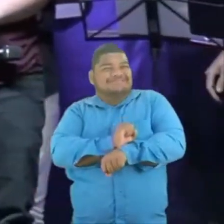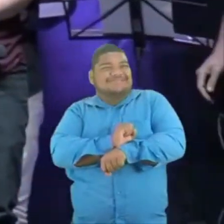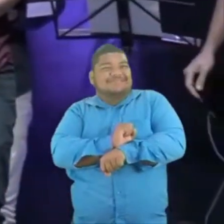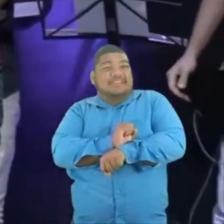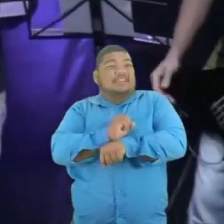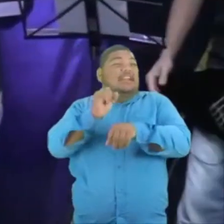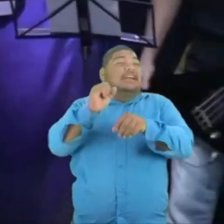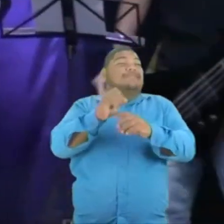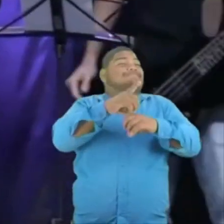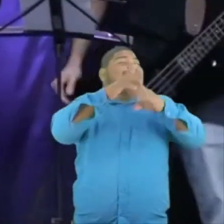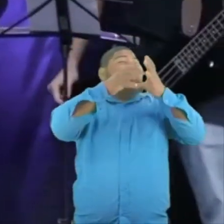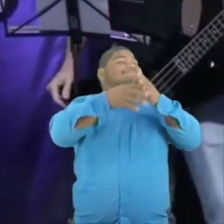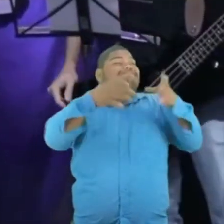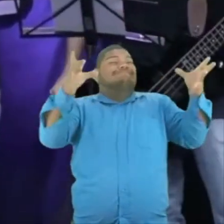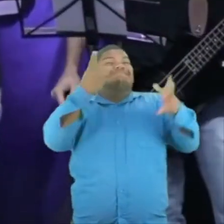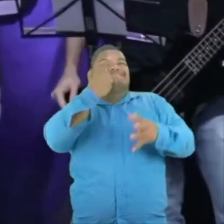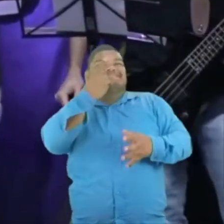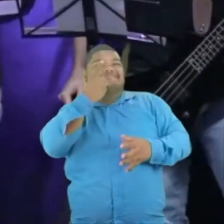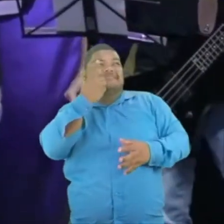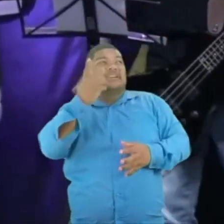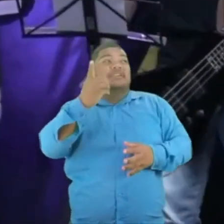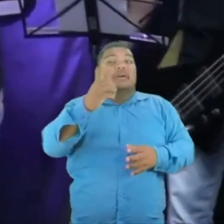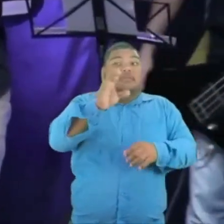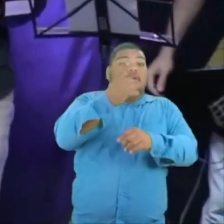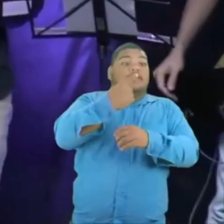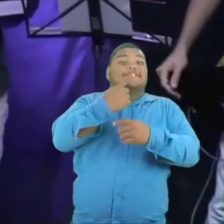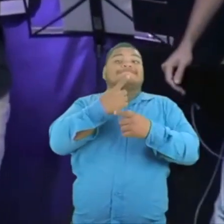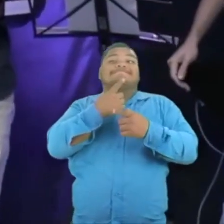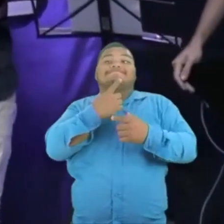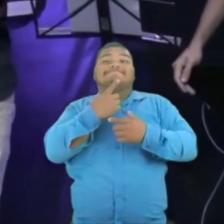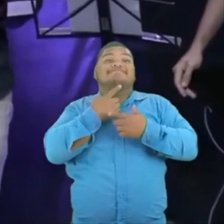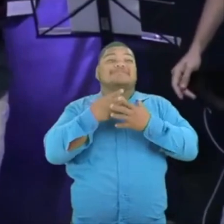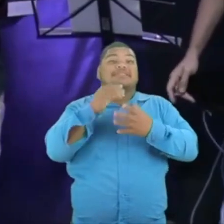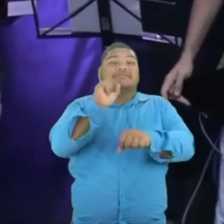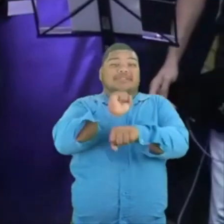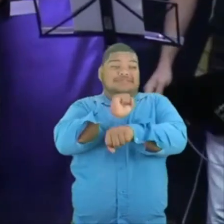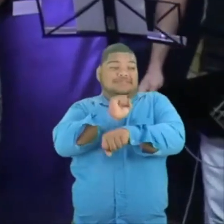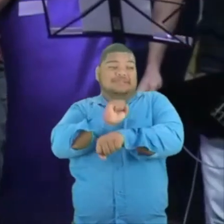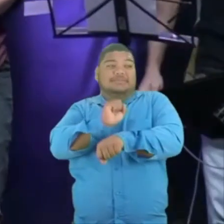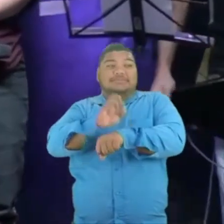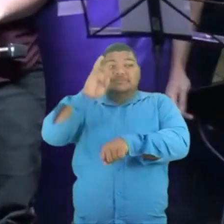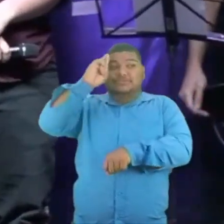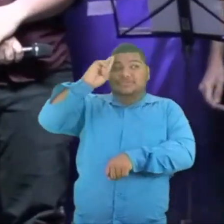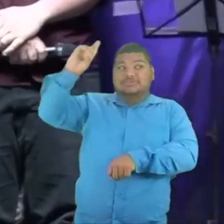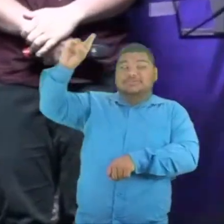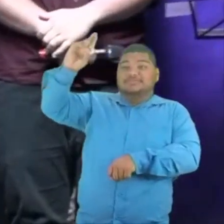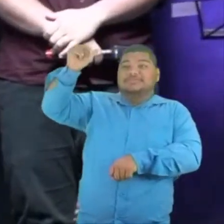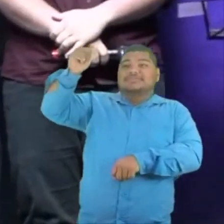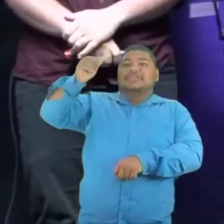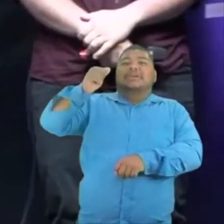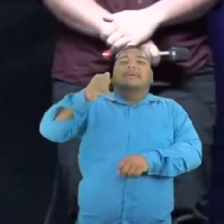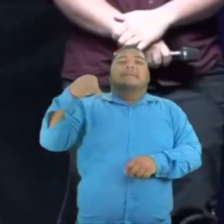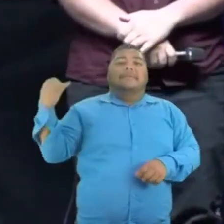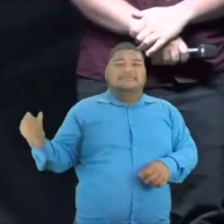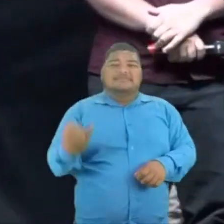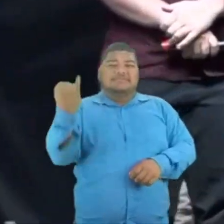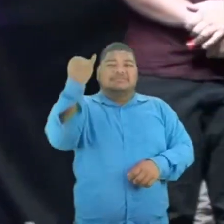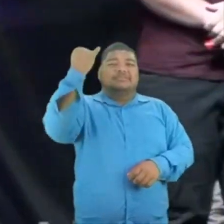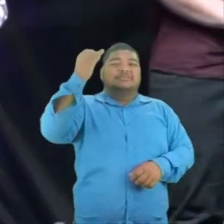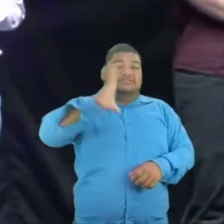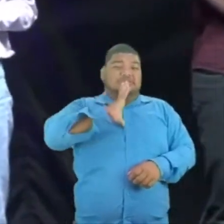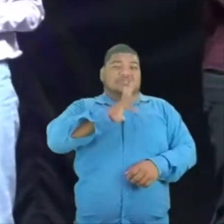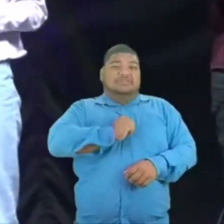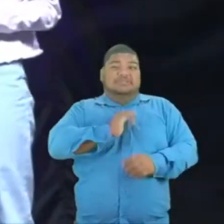esse grande dia. Mas enquanto nós aguardamos o grande dia do Senhor, é importante que nós, como salvos em Cristo